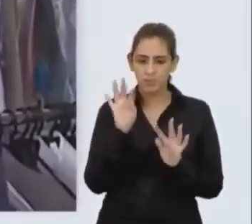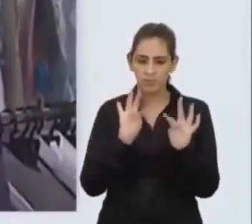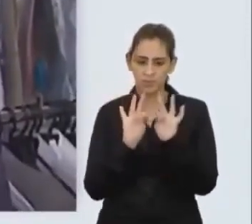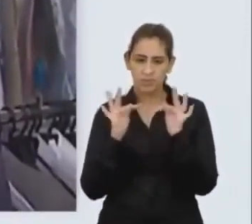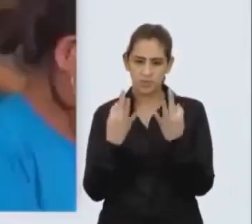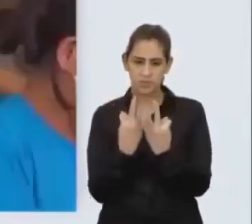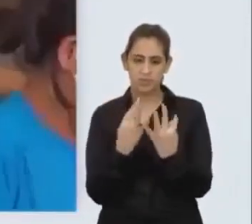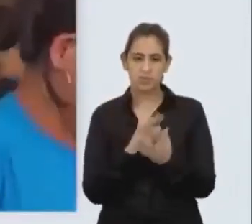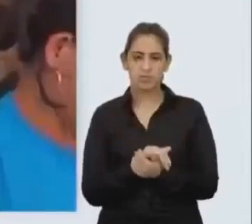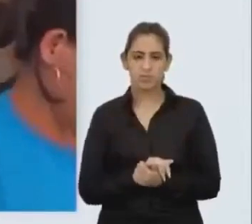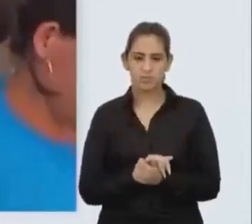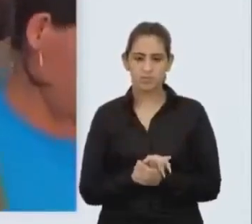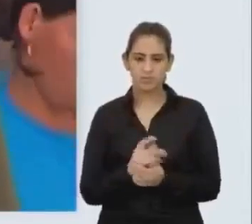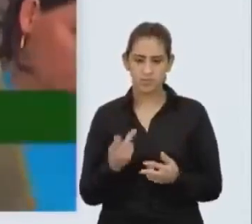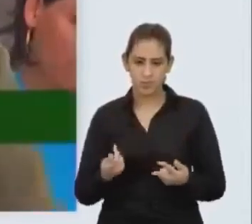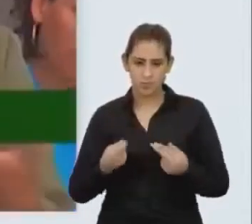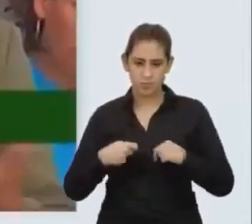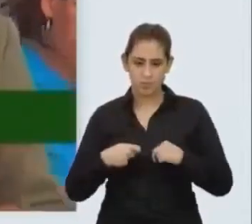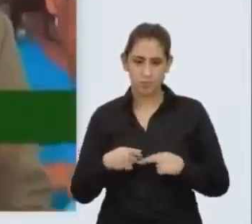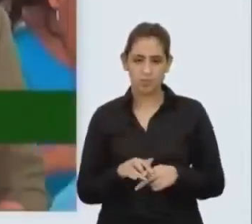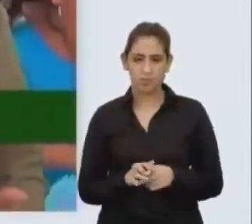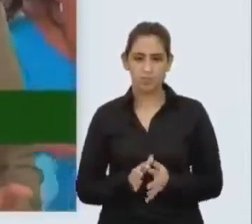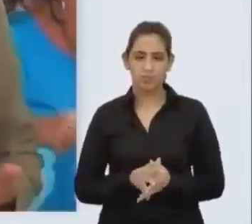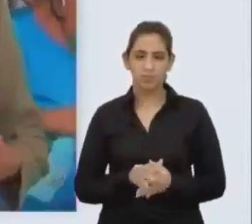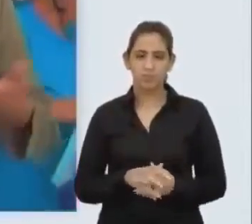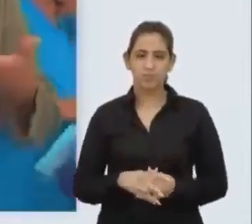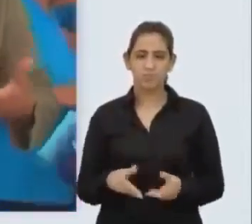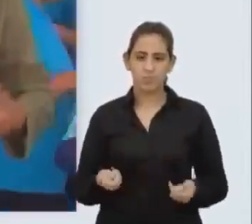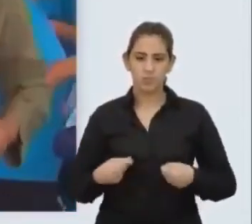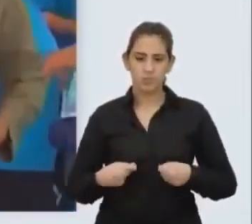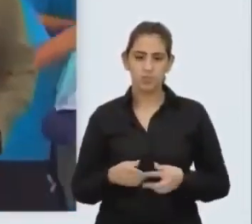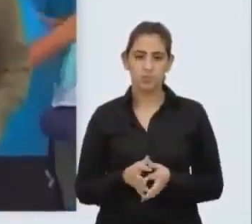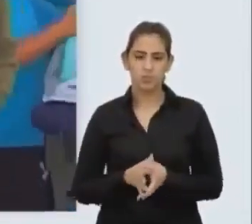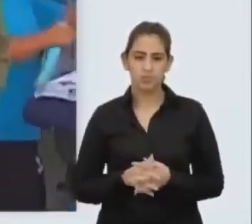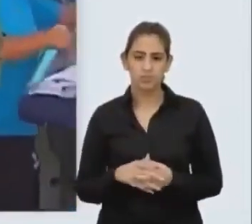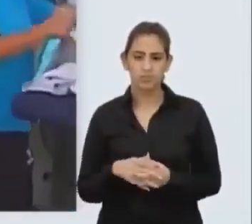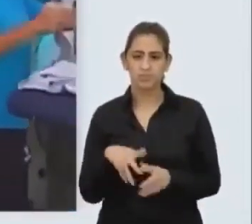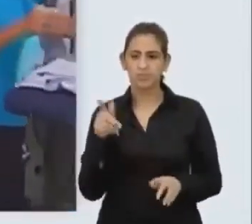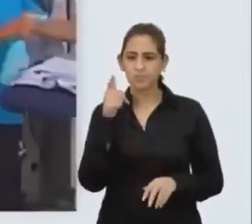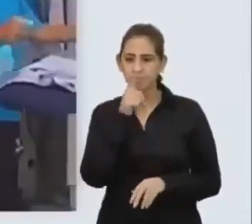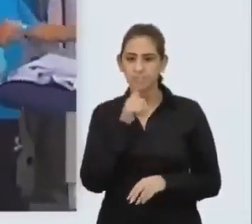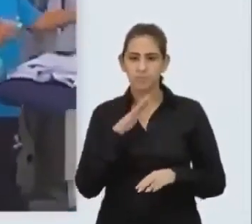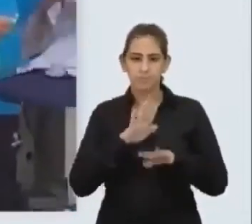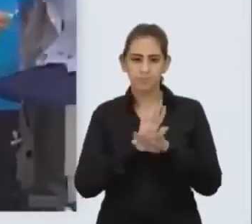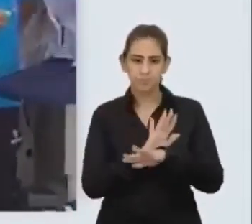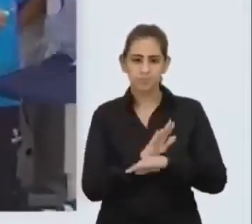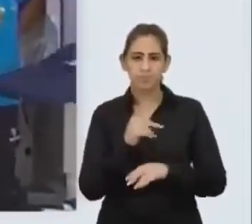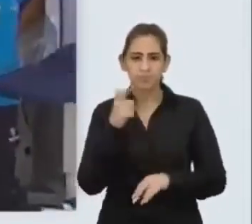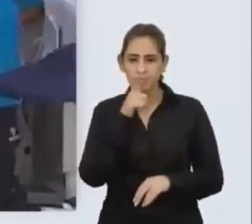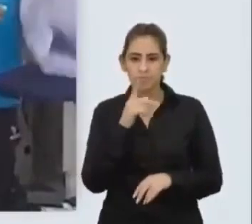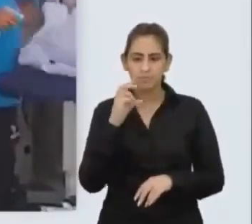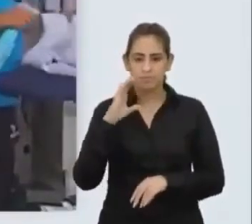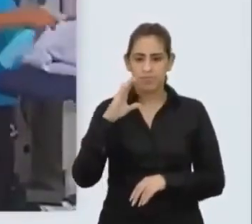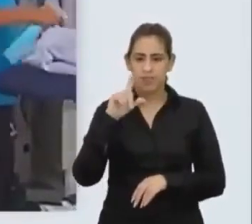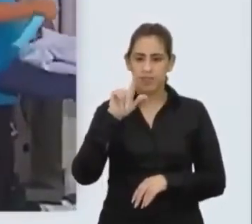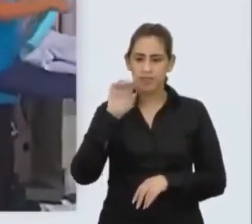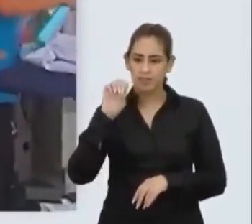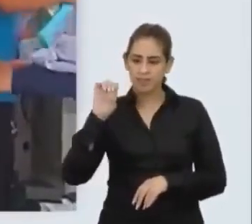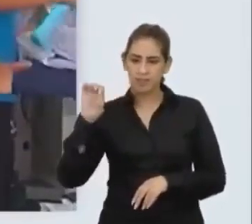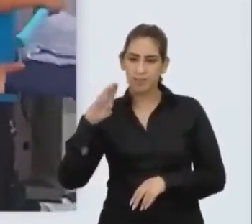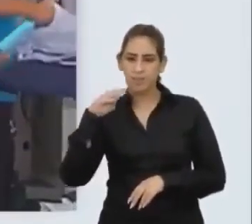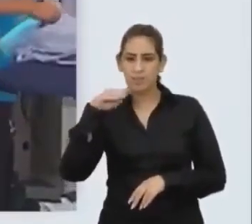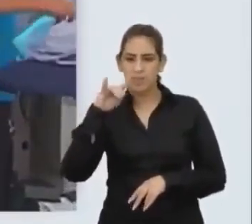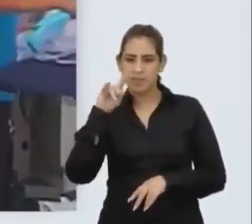seus familiares de suas famílias pequenos empresários como João Márcio contribui para o crescimento da nova classe média brasileira